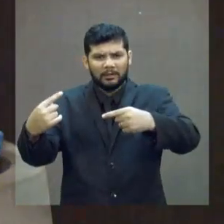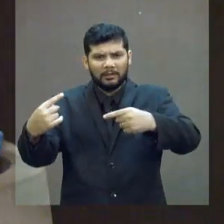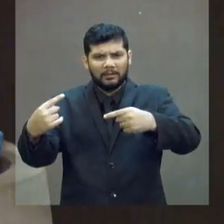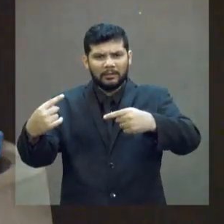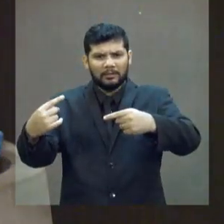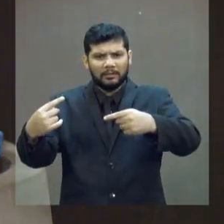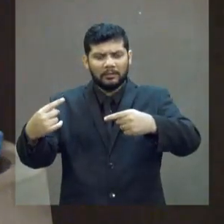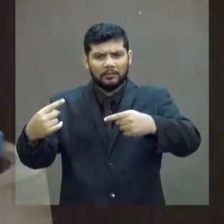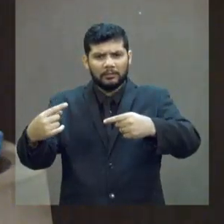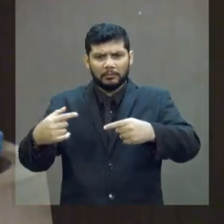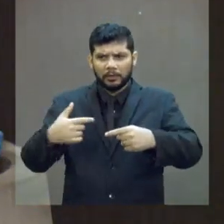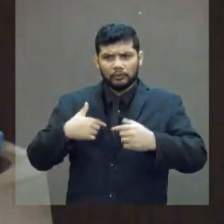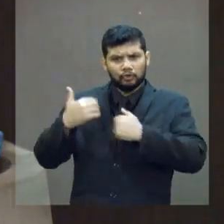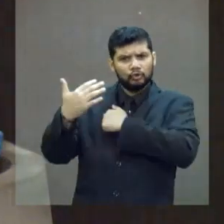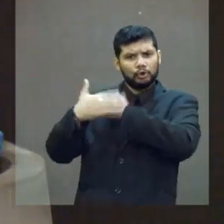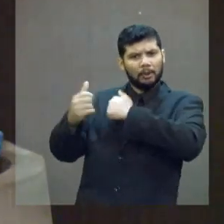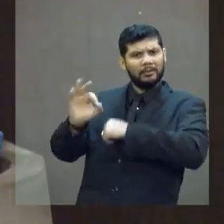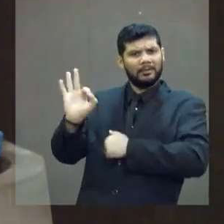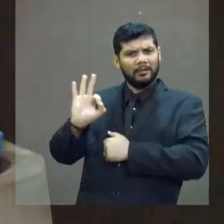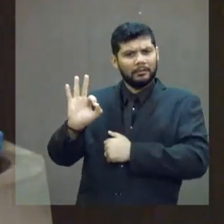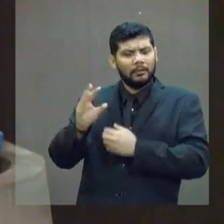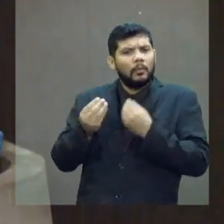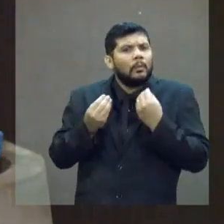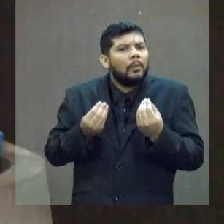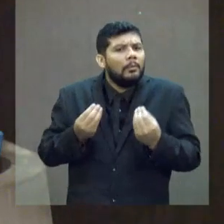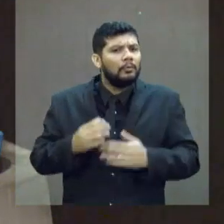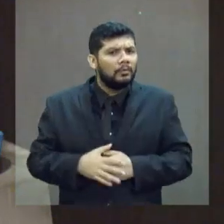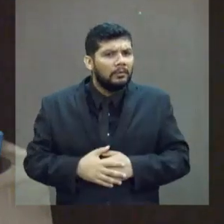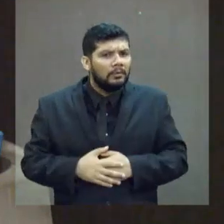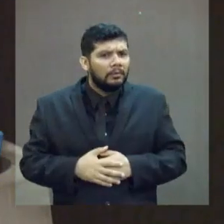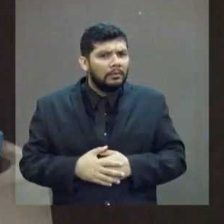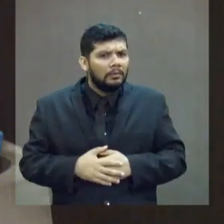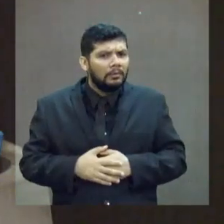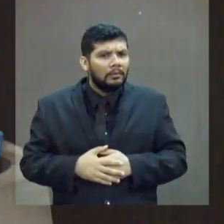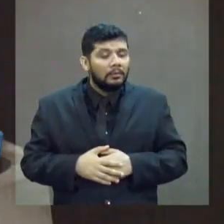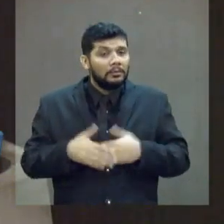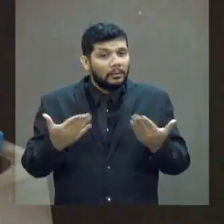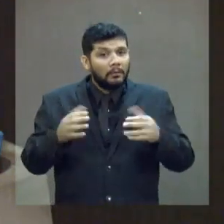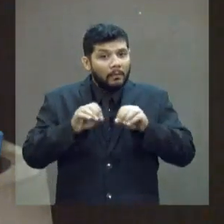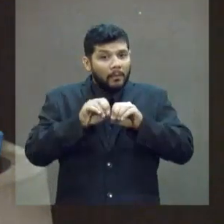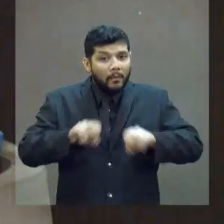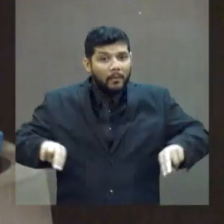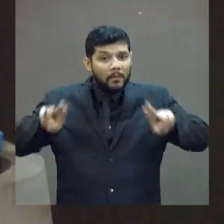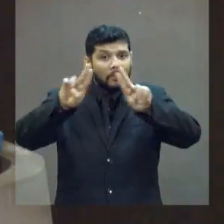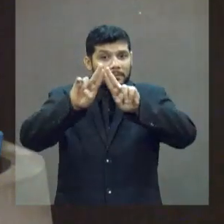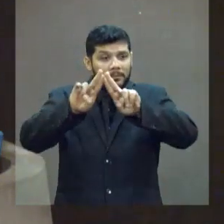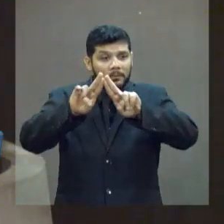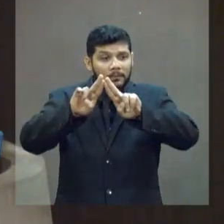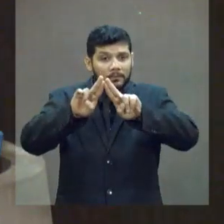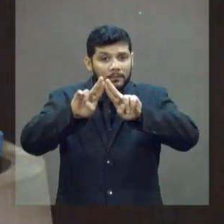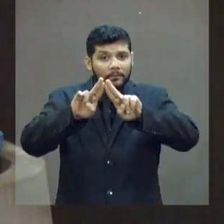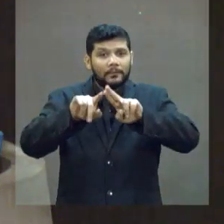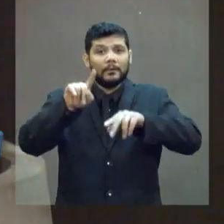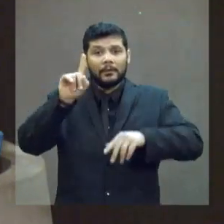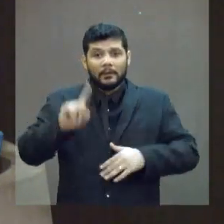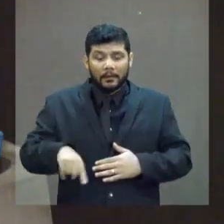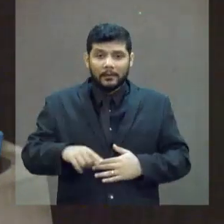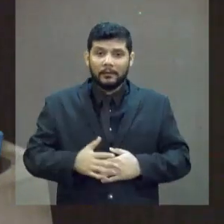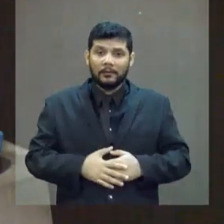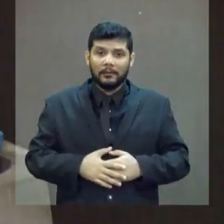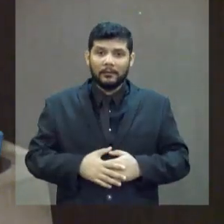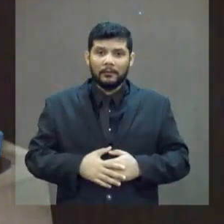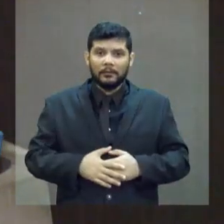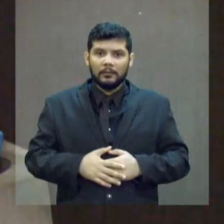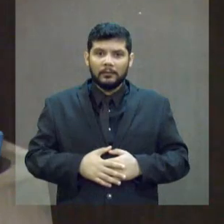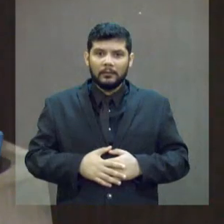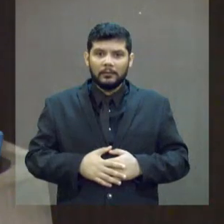Como a principal consigna, repito, que o Sistema ONU escolheu para esse ano, do protagonismo da pessoa. A pessoa com